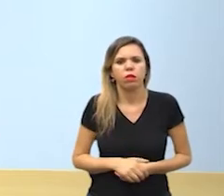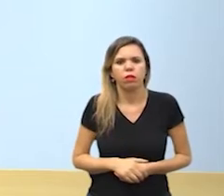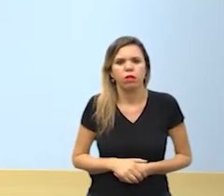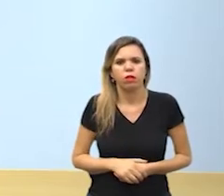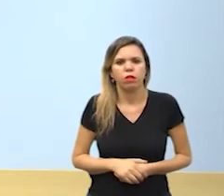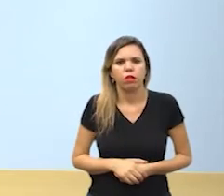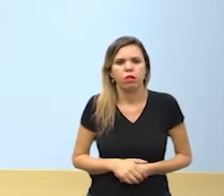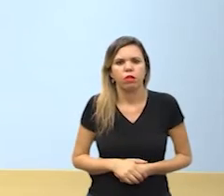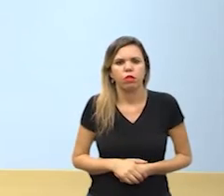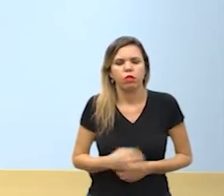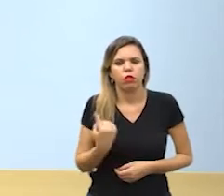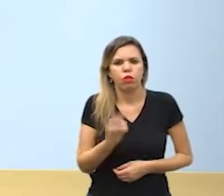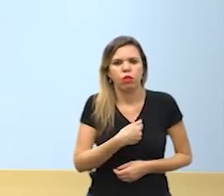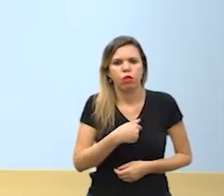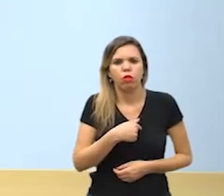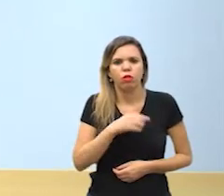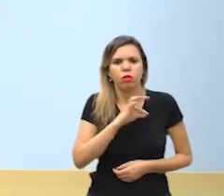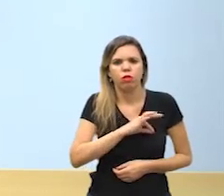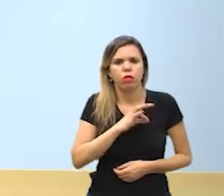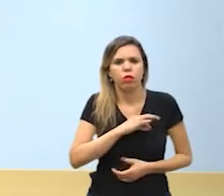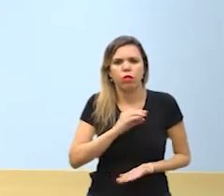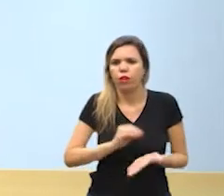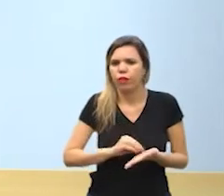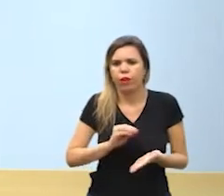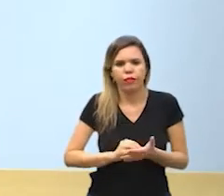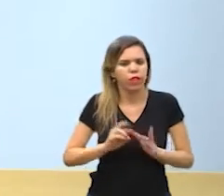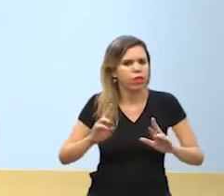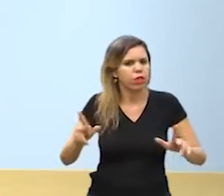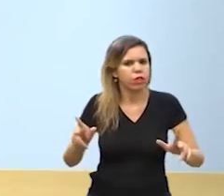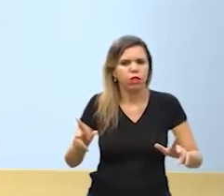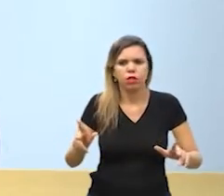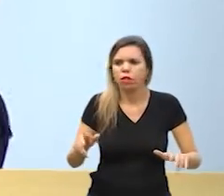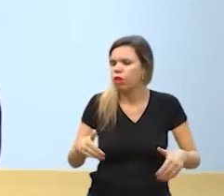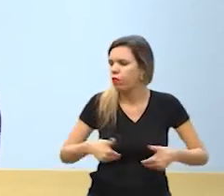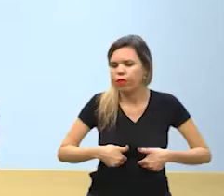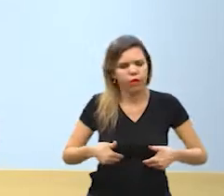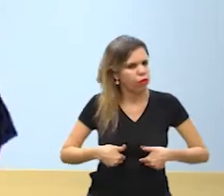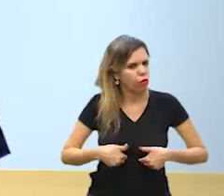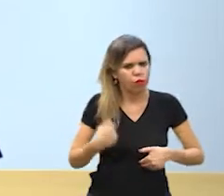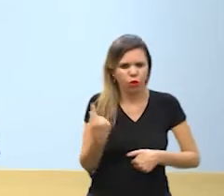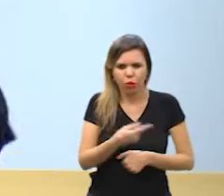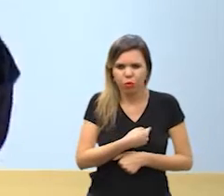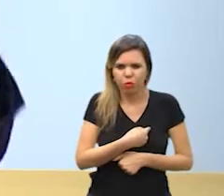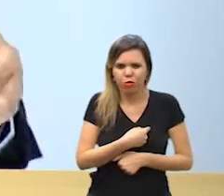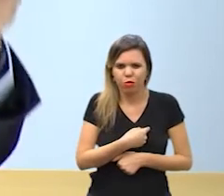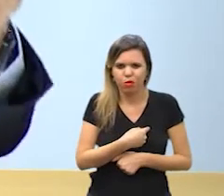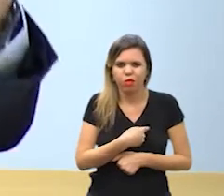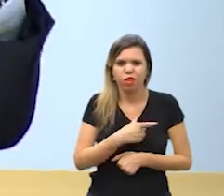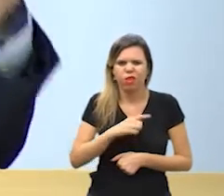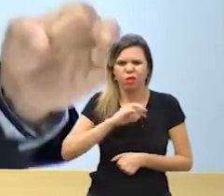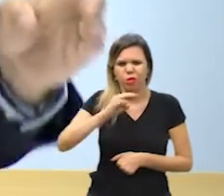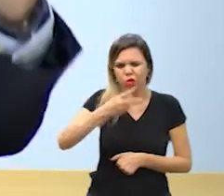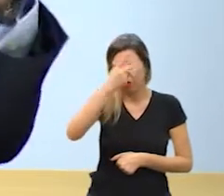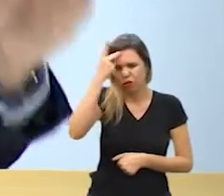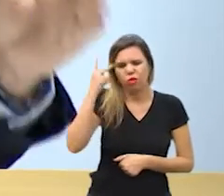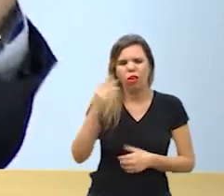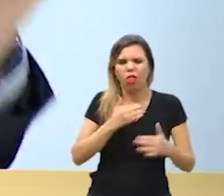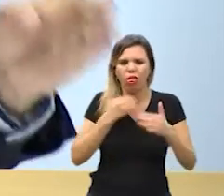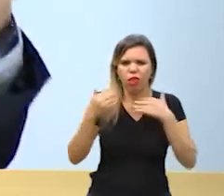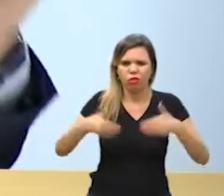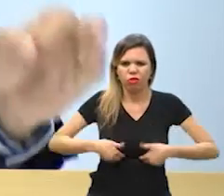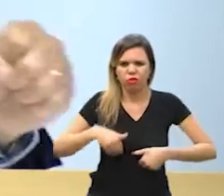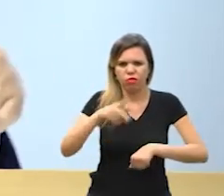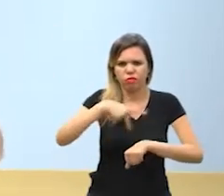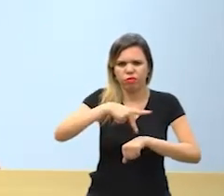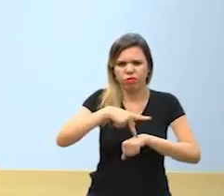gente doar um salário nosso, não vai fazer diferença, nós não vamos morrer de fome, enquanto tem milhões morrendo